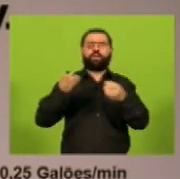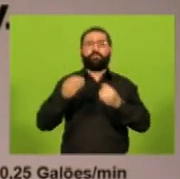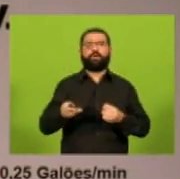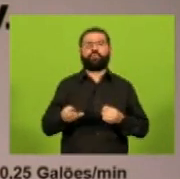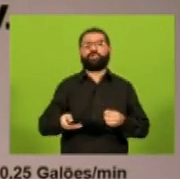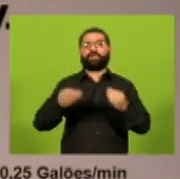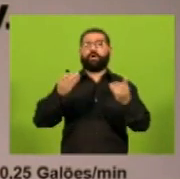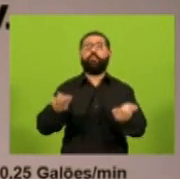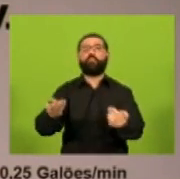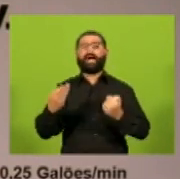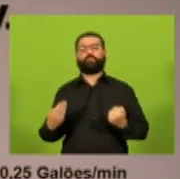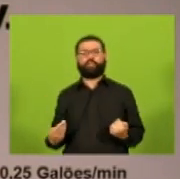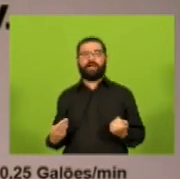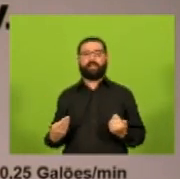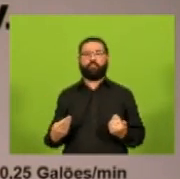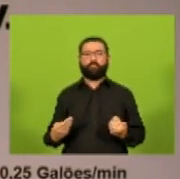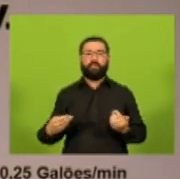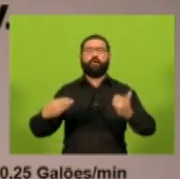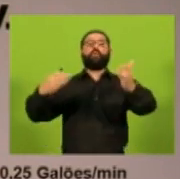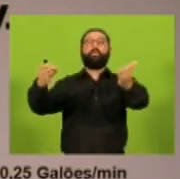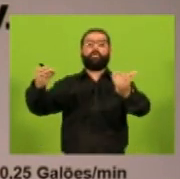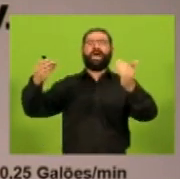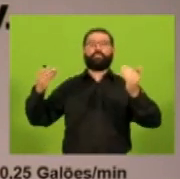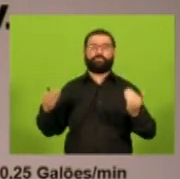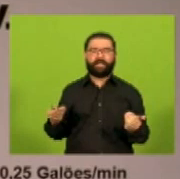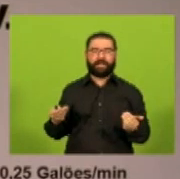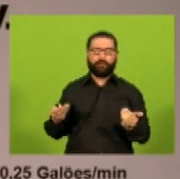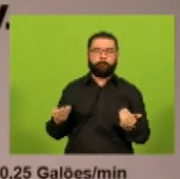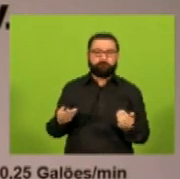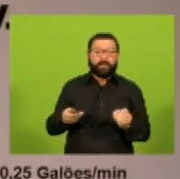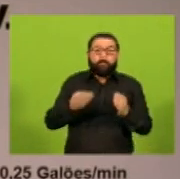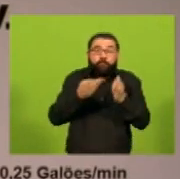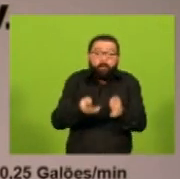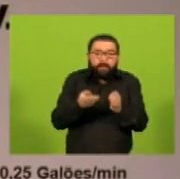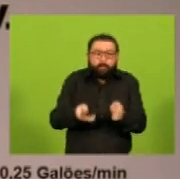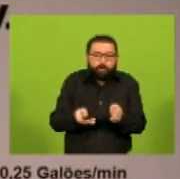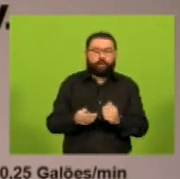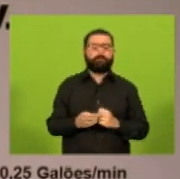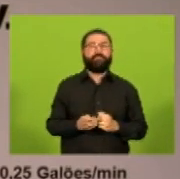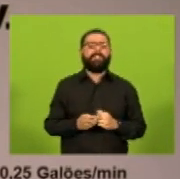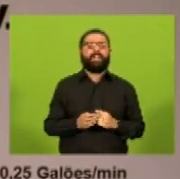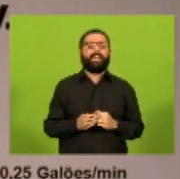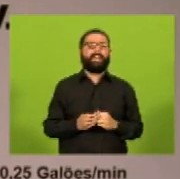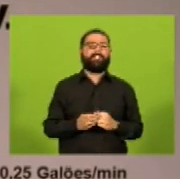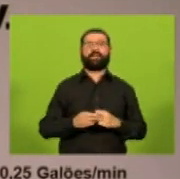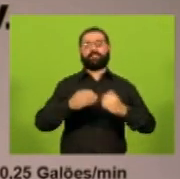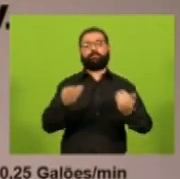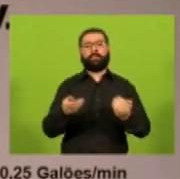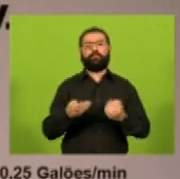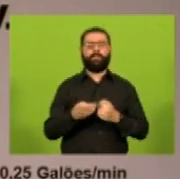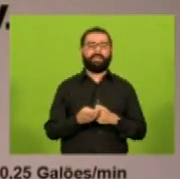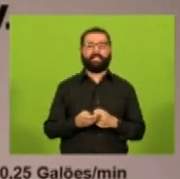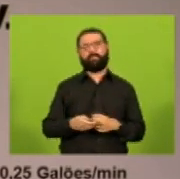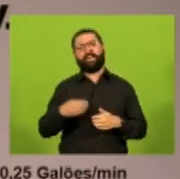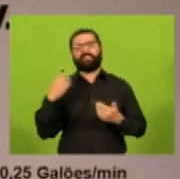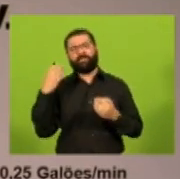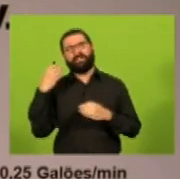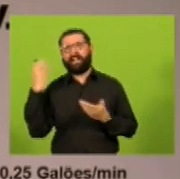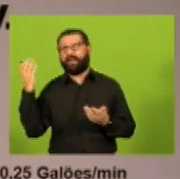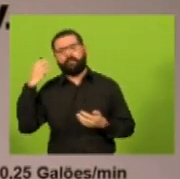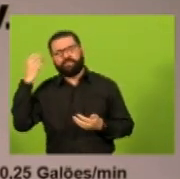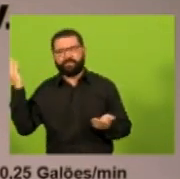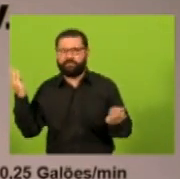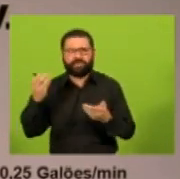0,25 galões por minuto, ou seja, 1/4 de galão. 1/4 de galão por minuto que esse bico fornece.